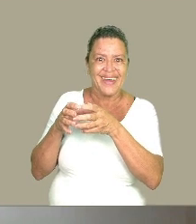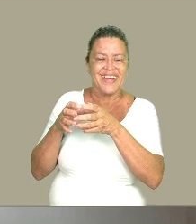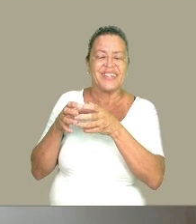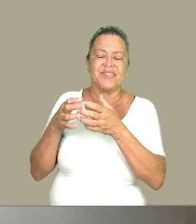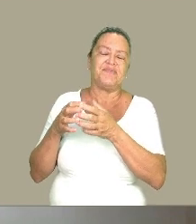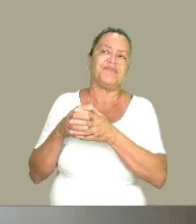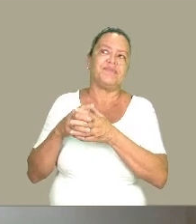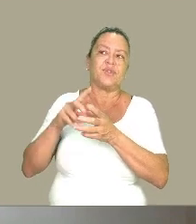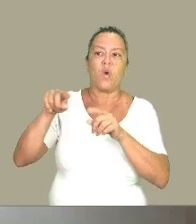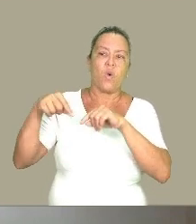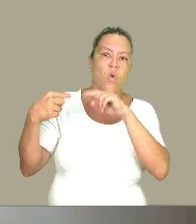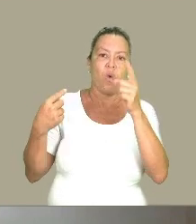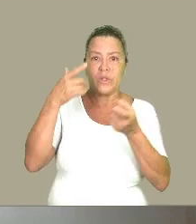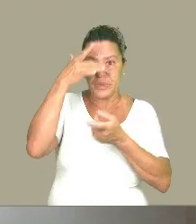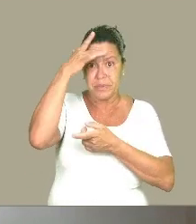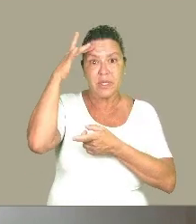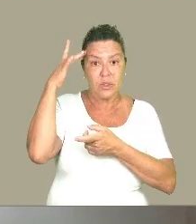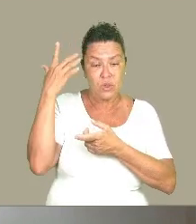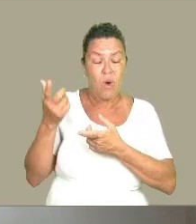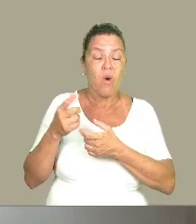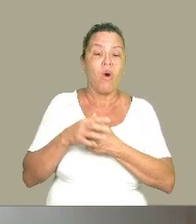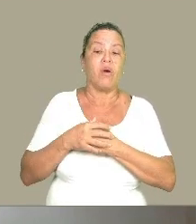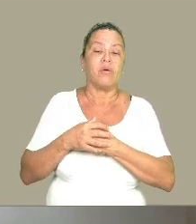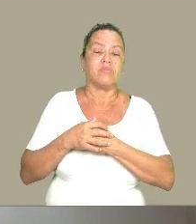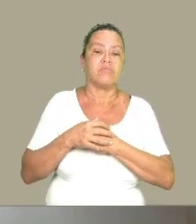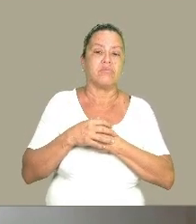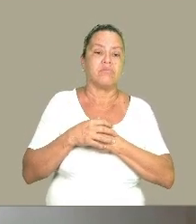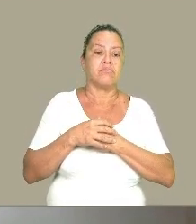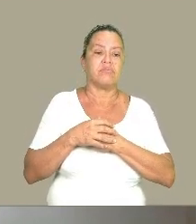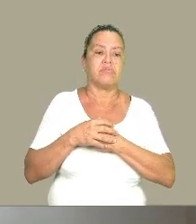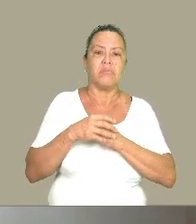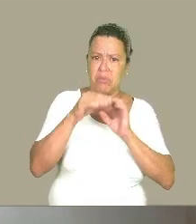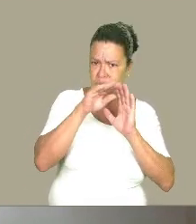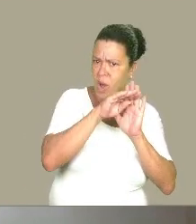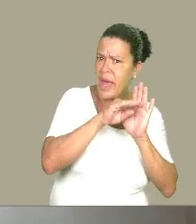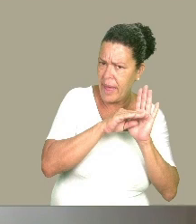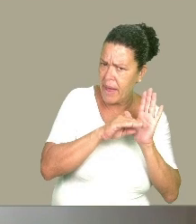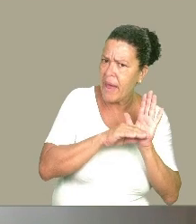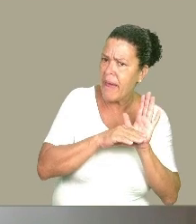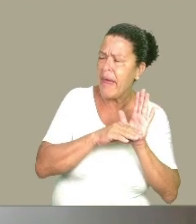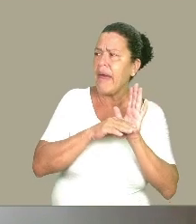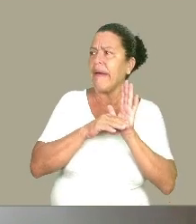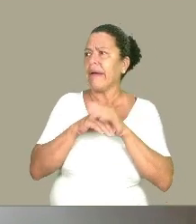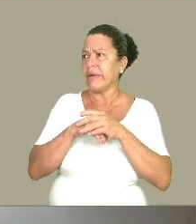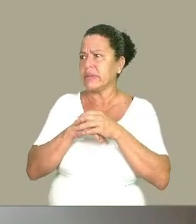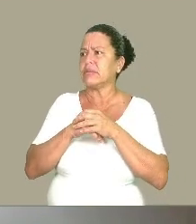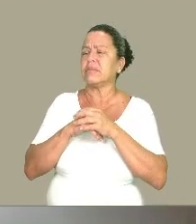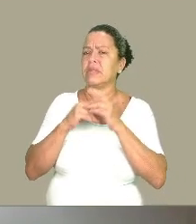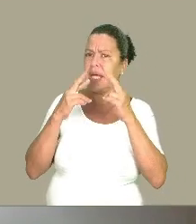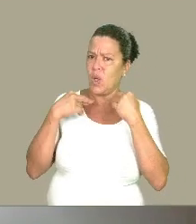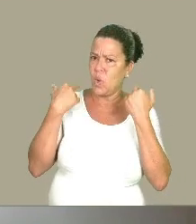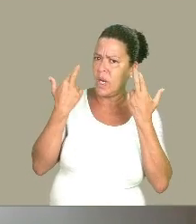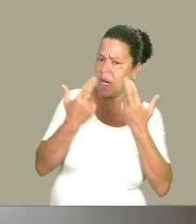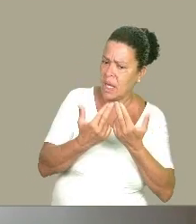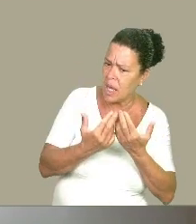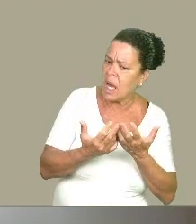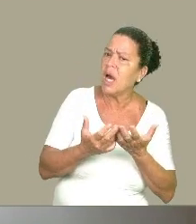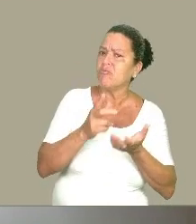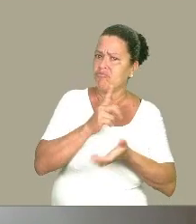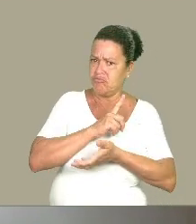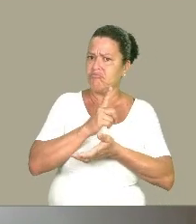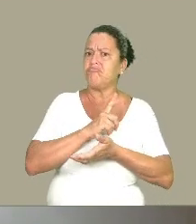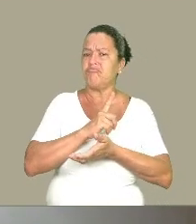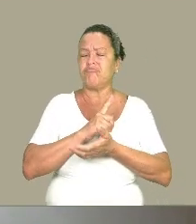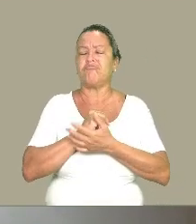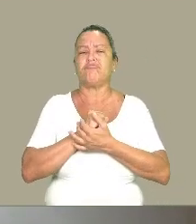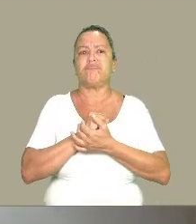outros seres, né? Estabelecendo algumas organizações, algumas primeiras reuniões, né? Passando a